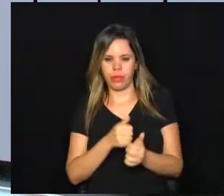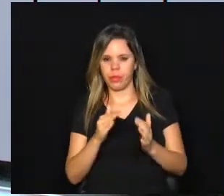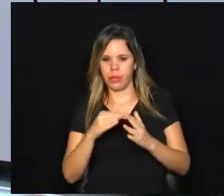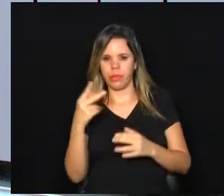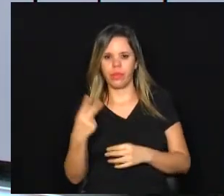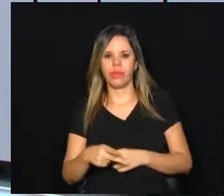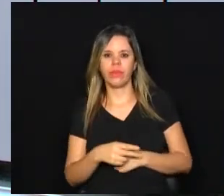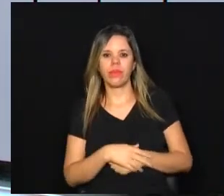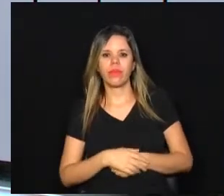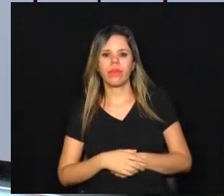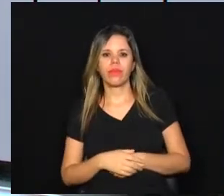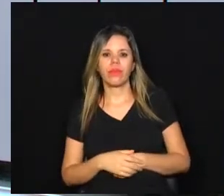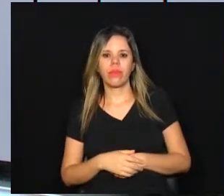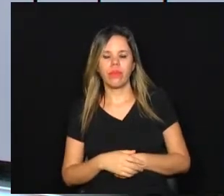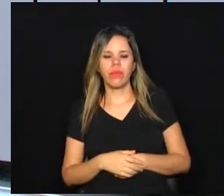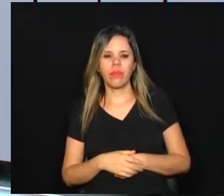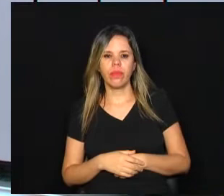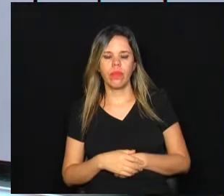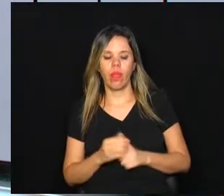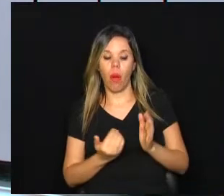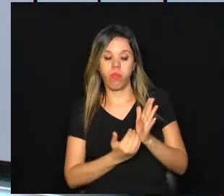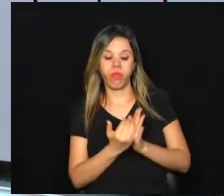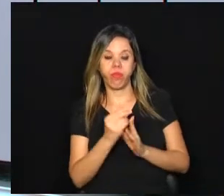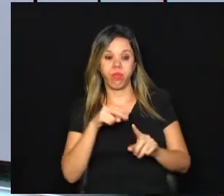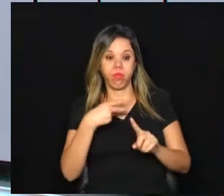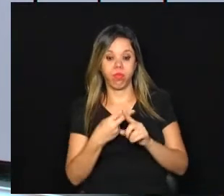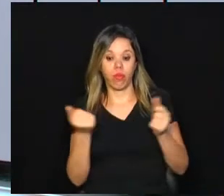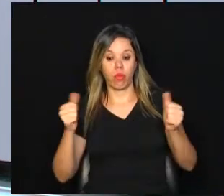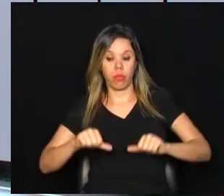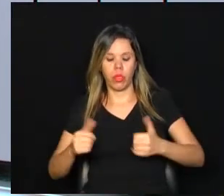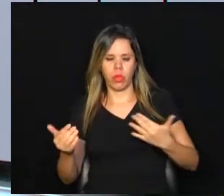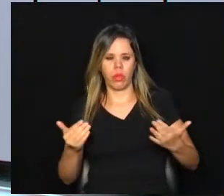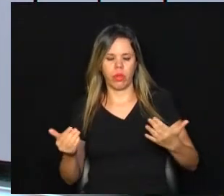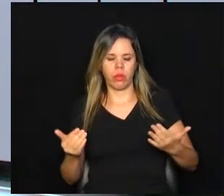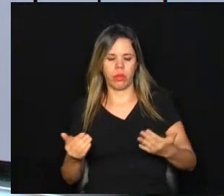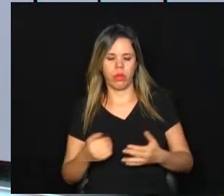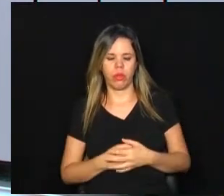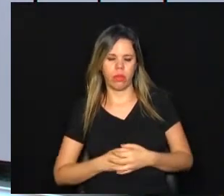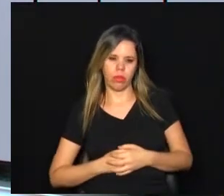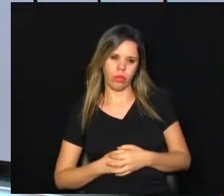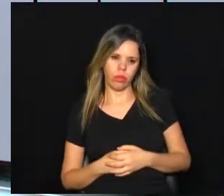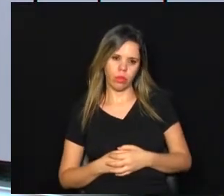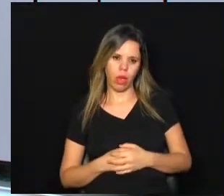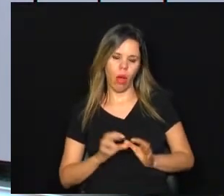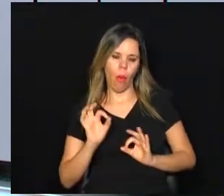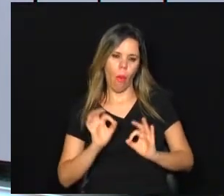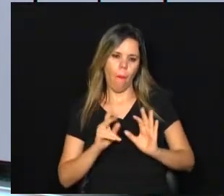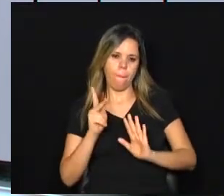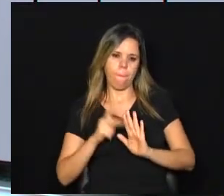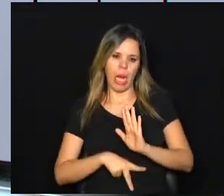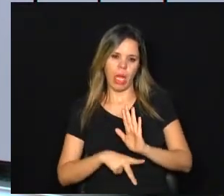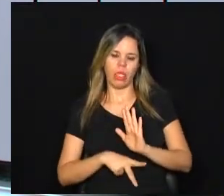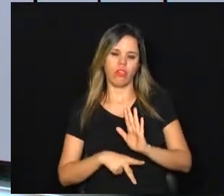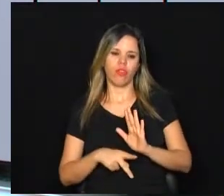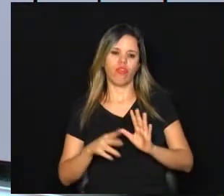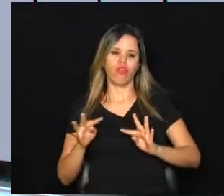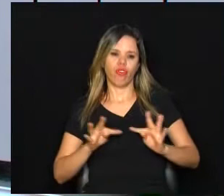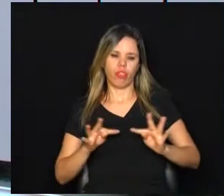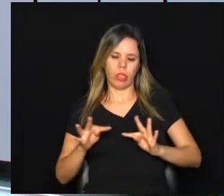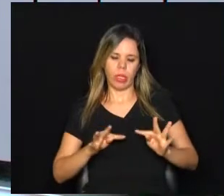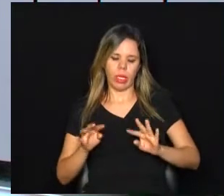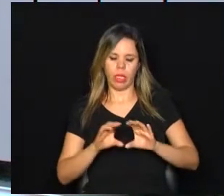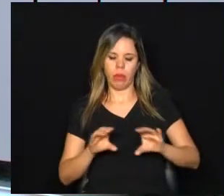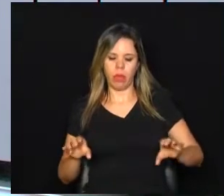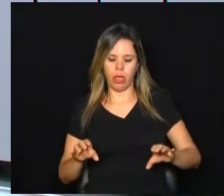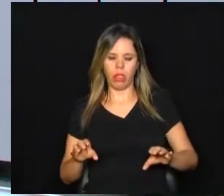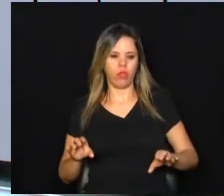casa é um indicador ainda pior que esse. Então, o plano de saneamento, o Estado